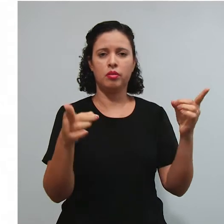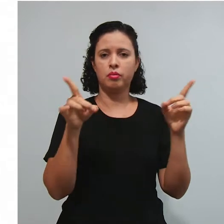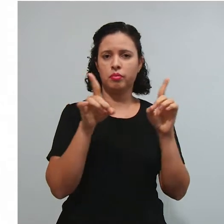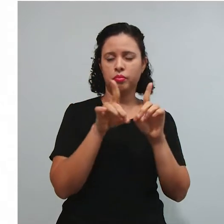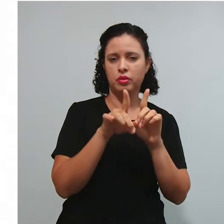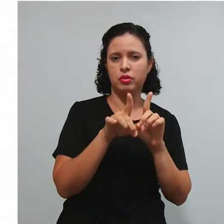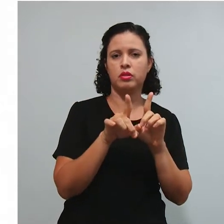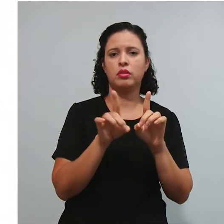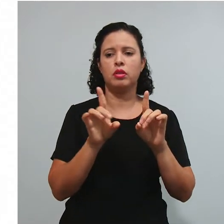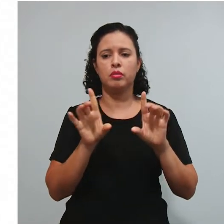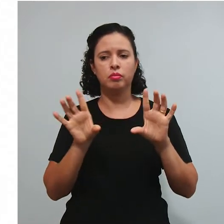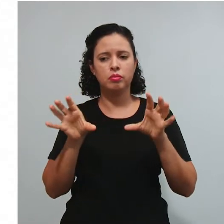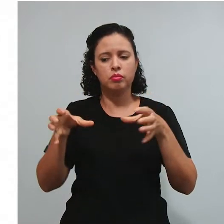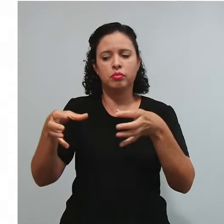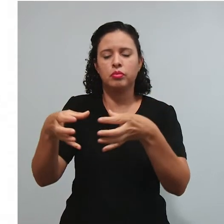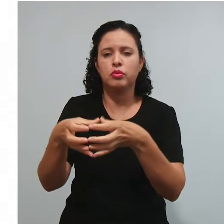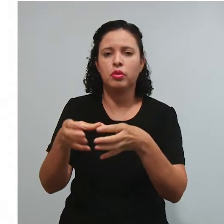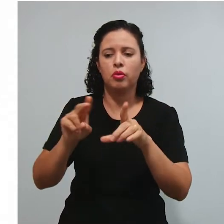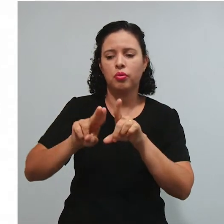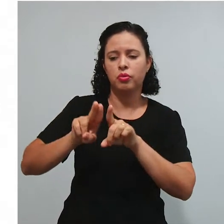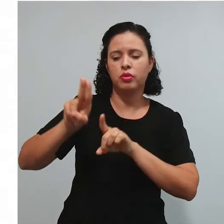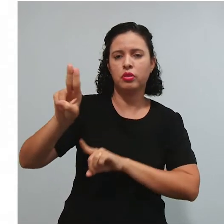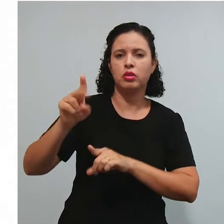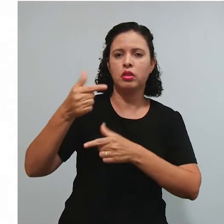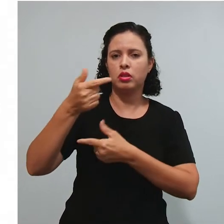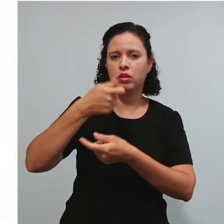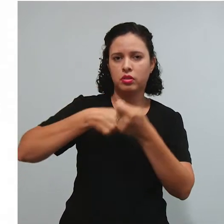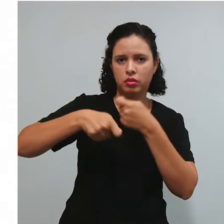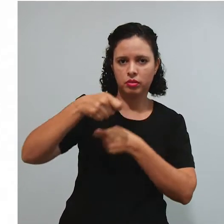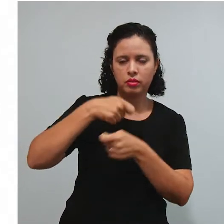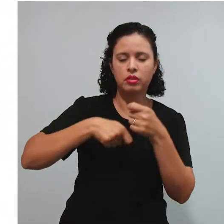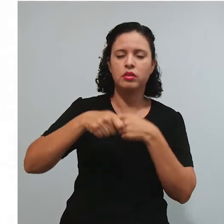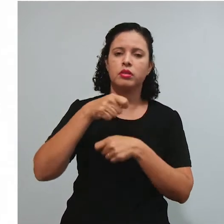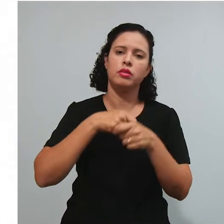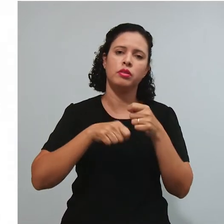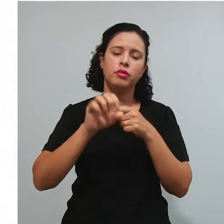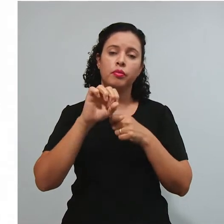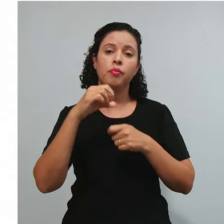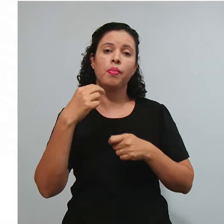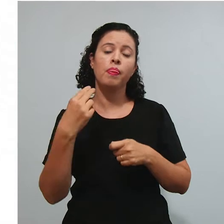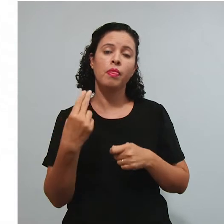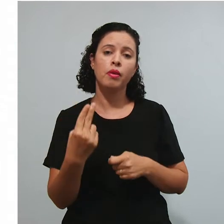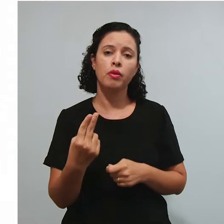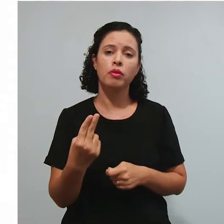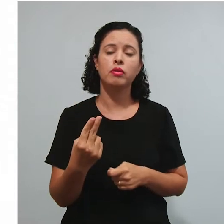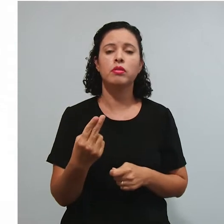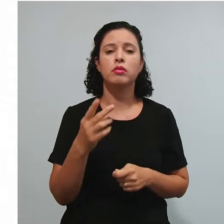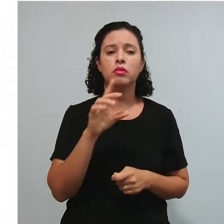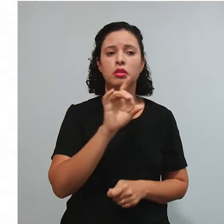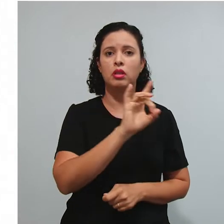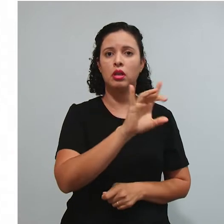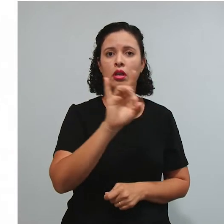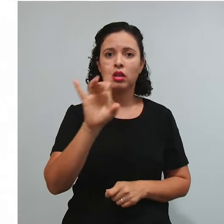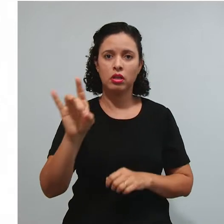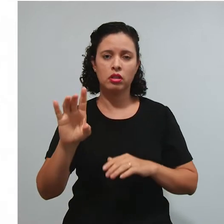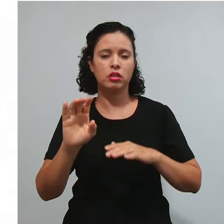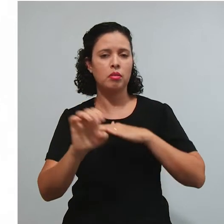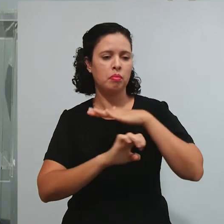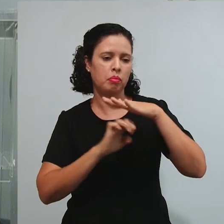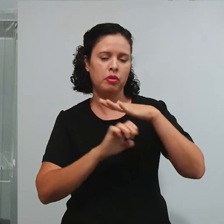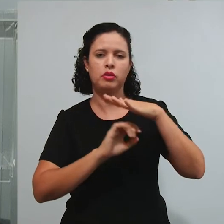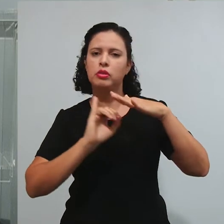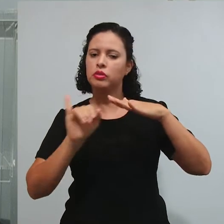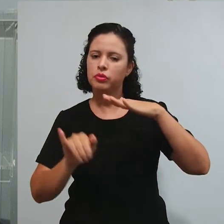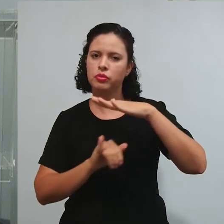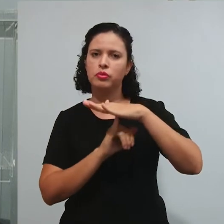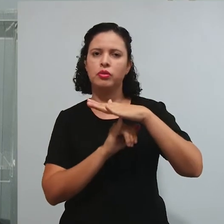departamentos, seções, unidades administrativas, ou seja, cada organização vai dividir os